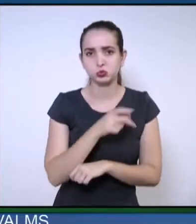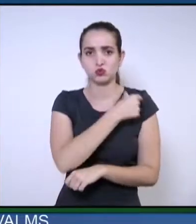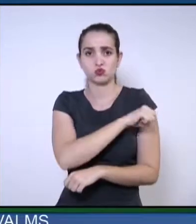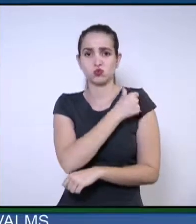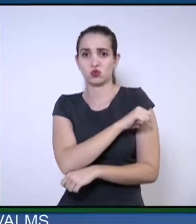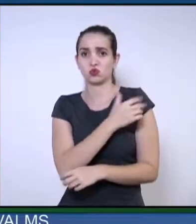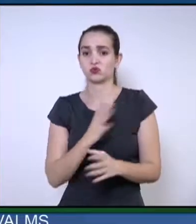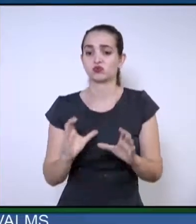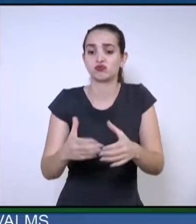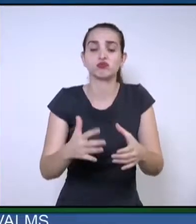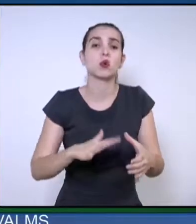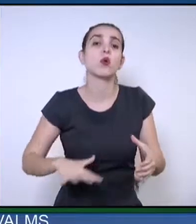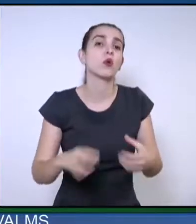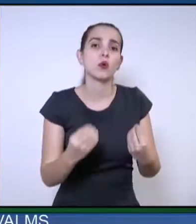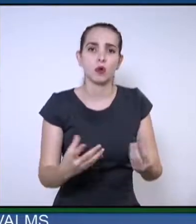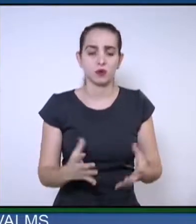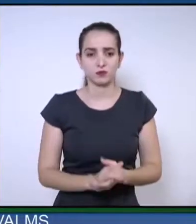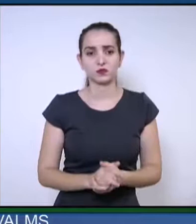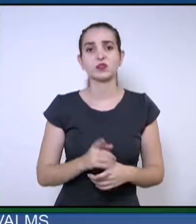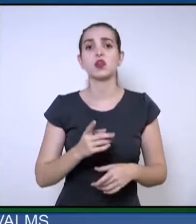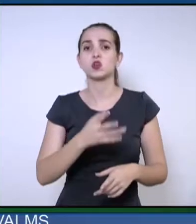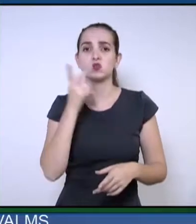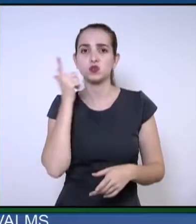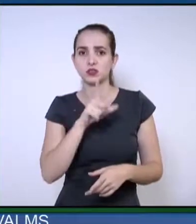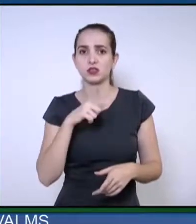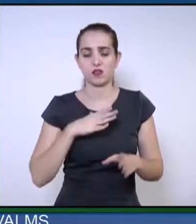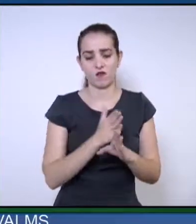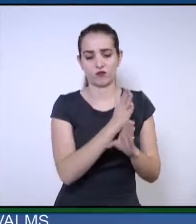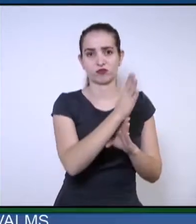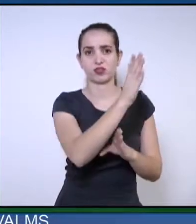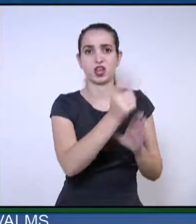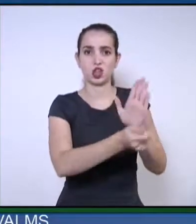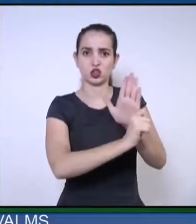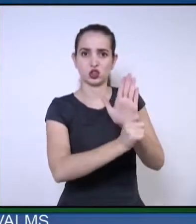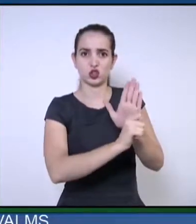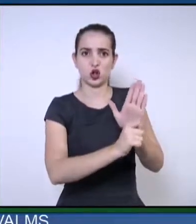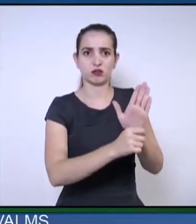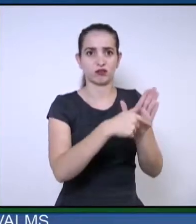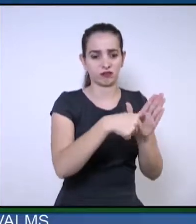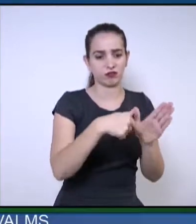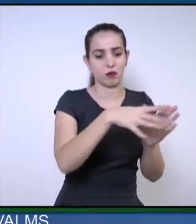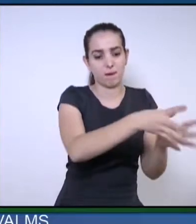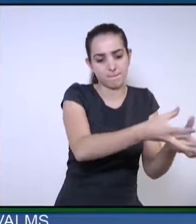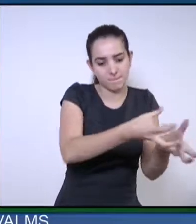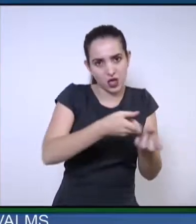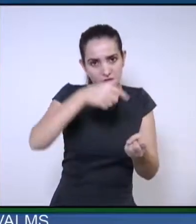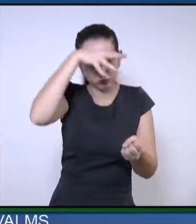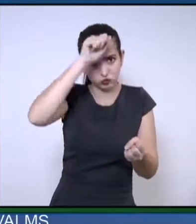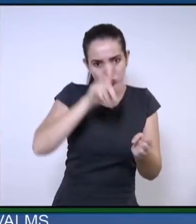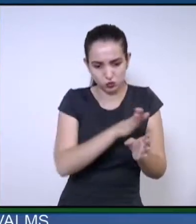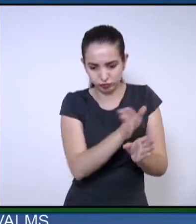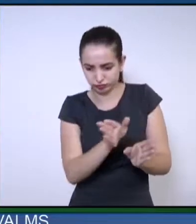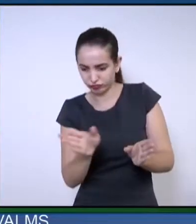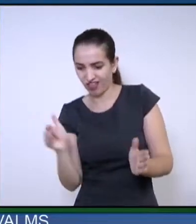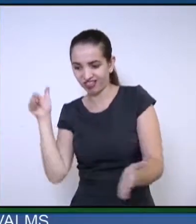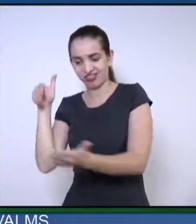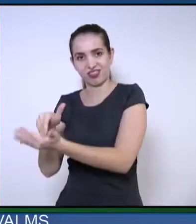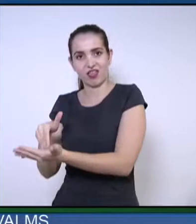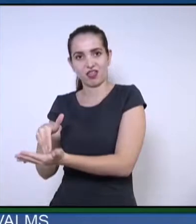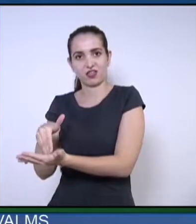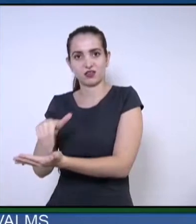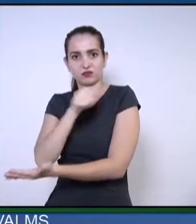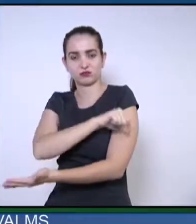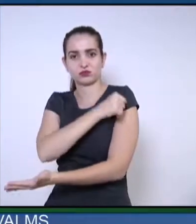isso, importar as drogas aqui da nossa fronteira que passam para o Mato Grosso do Sul. Por isso, tudo que acontece lá no Rio de